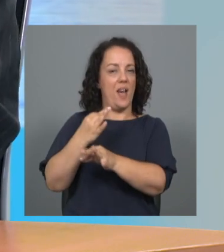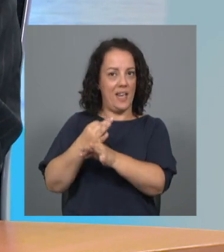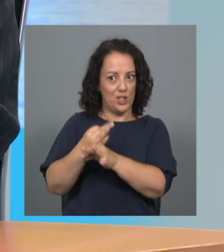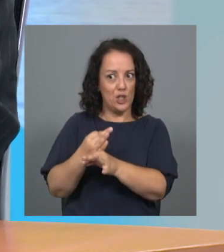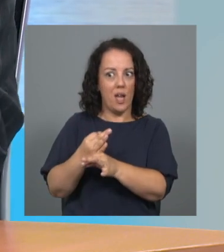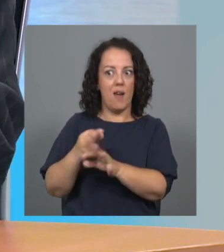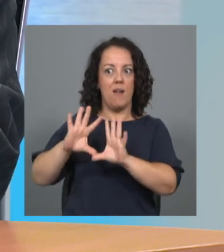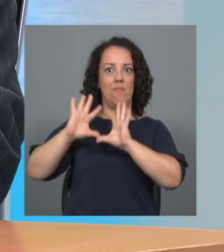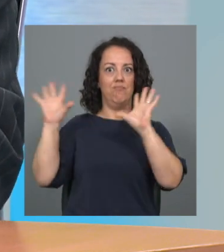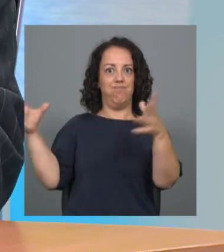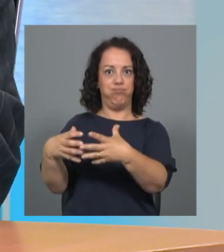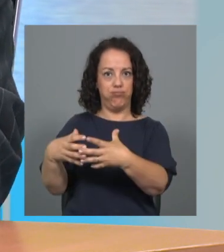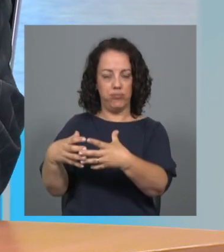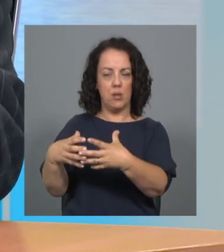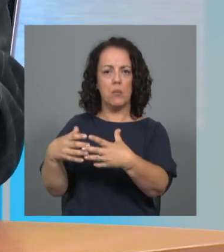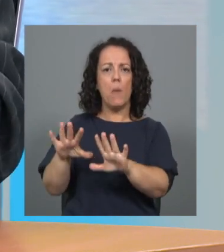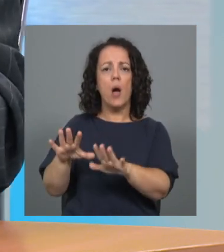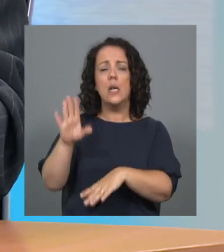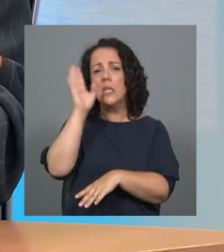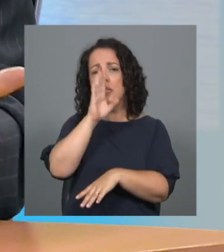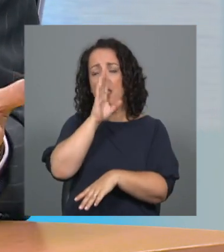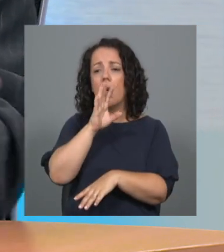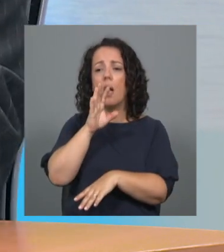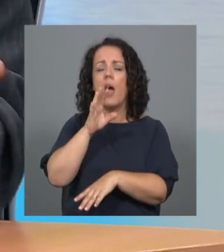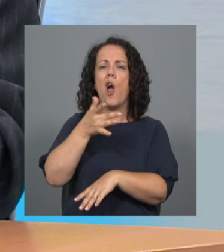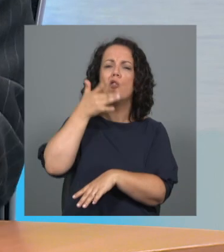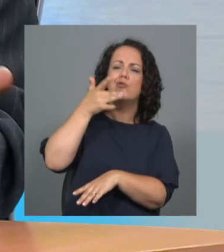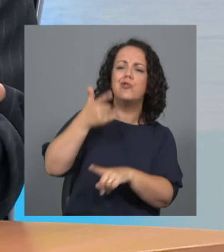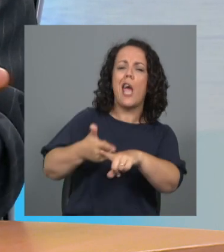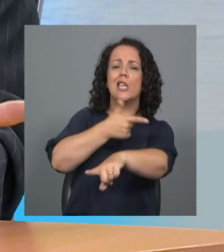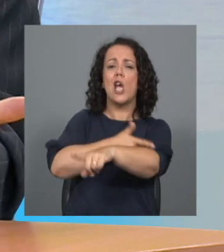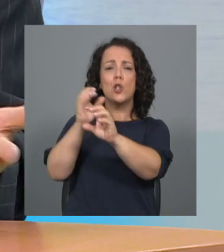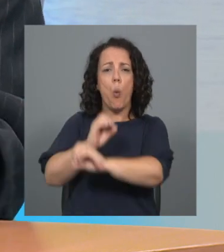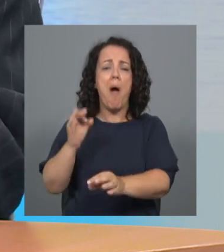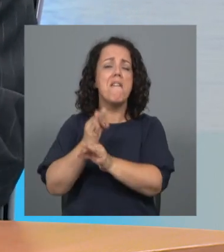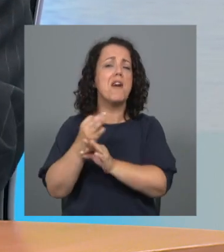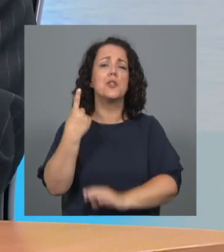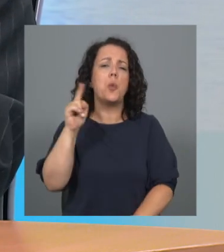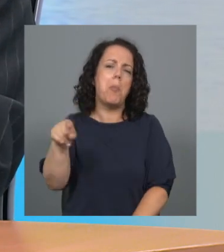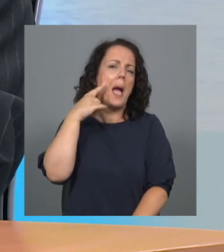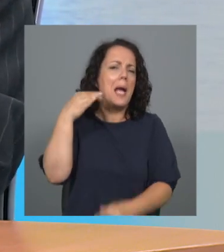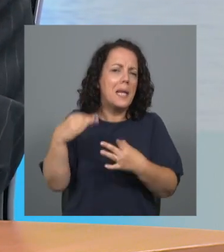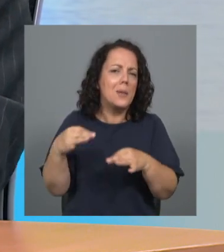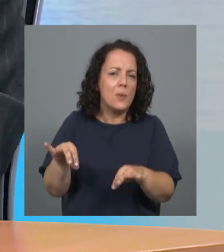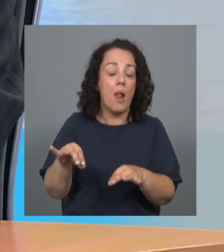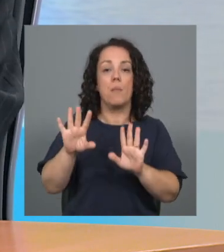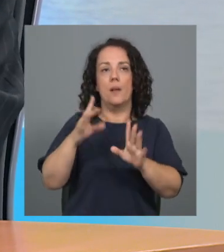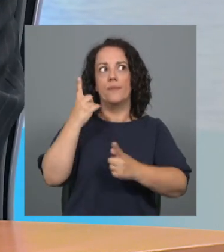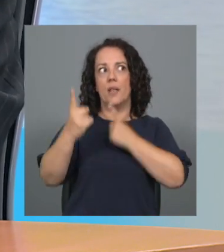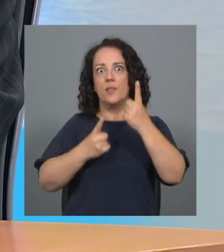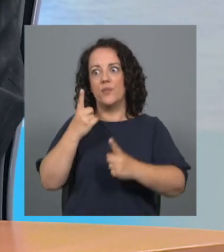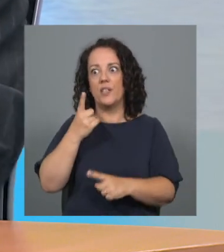junta. Mas também não há festa se não houver um pouco de excesso. Eu acho que isso é muito natural, embora às vezes há excessos que